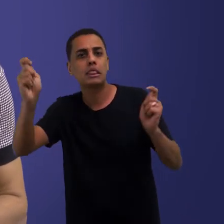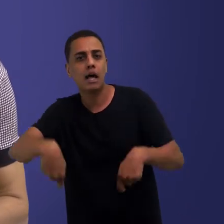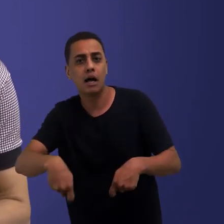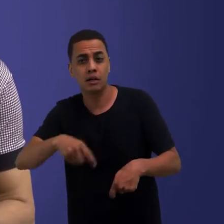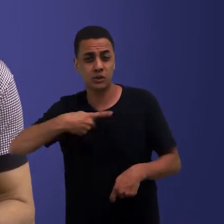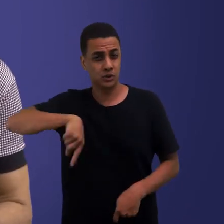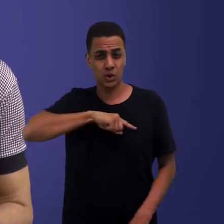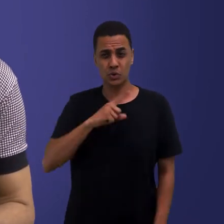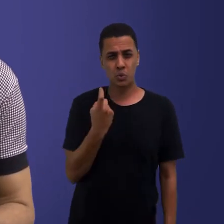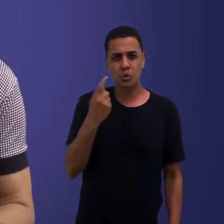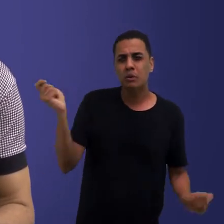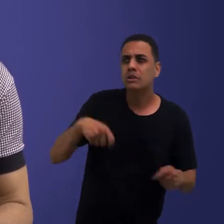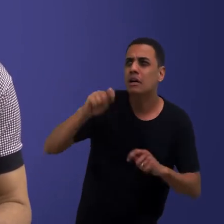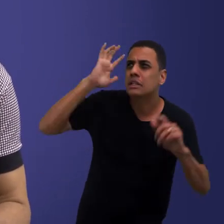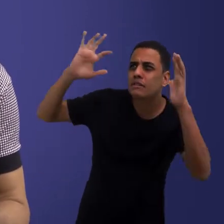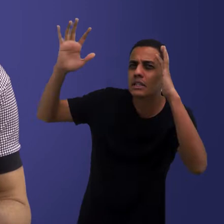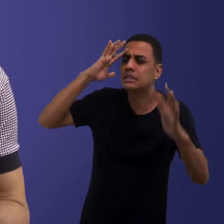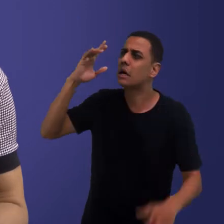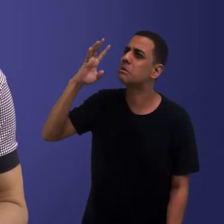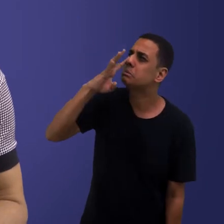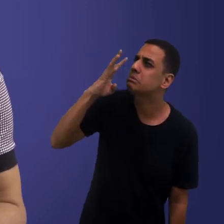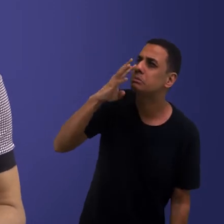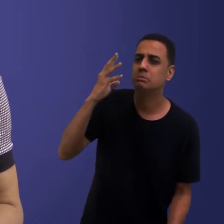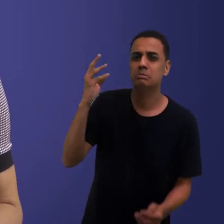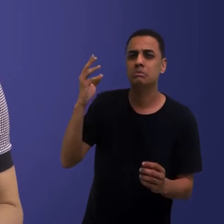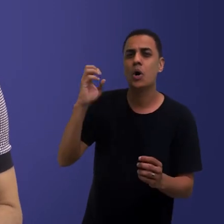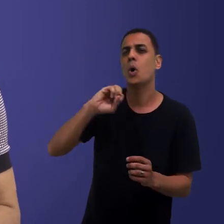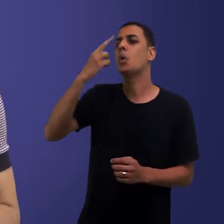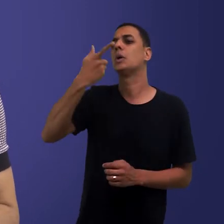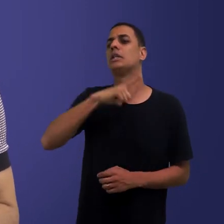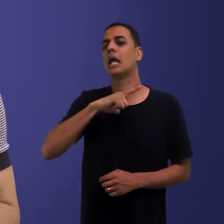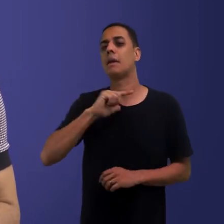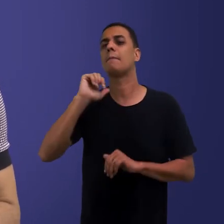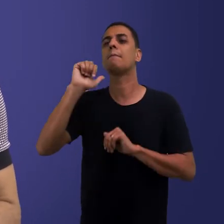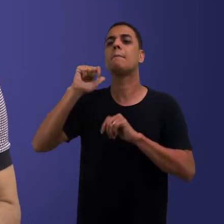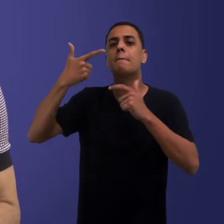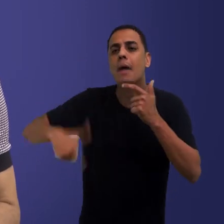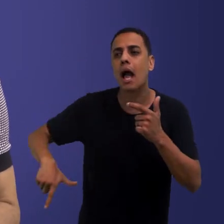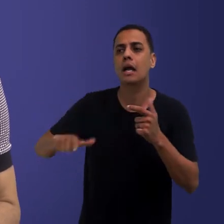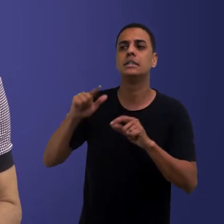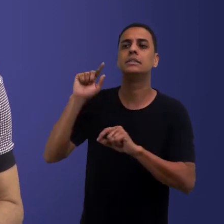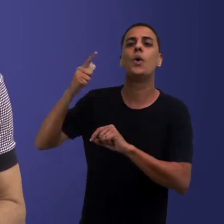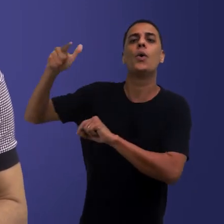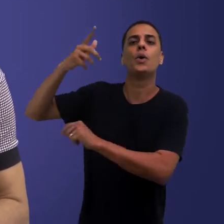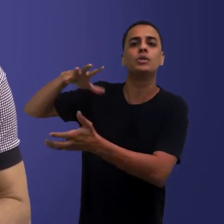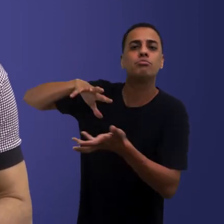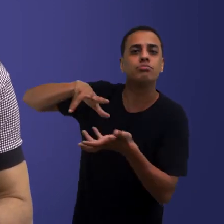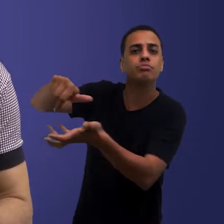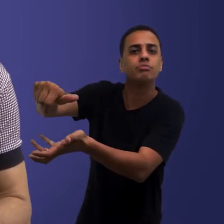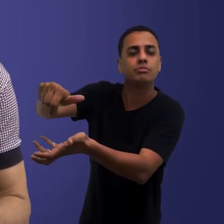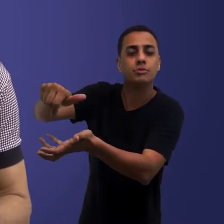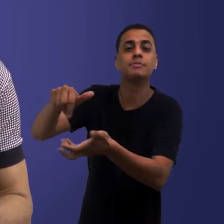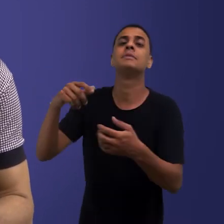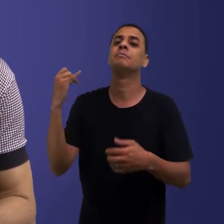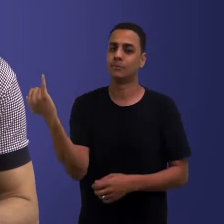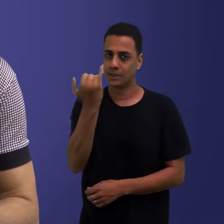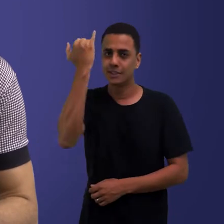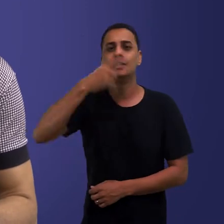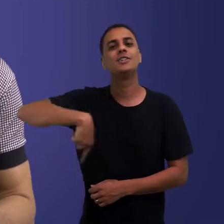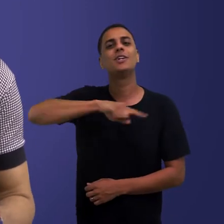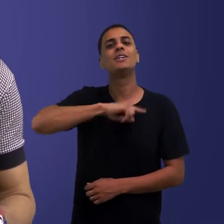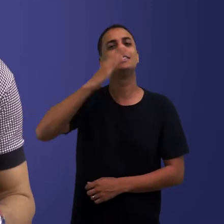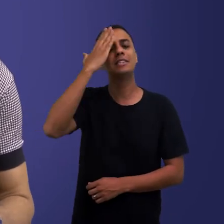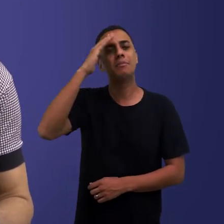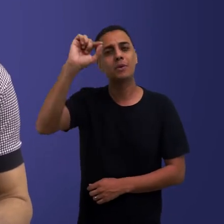universo capazes de contemplá-lo e de fazer as perguntas cruciais. Nesta viagem pela história da astronomia, não